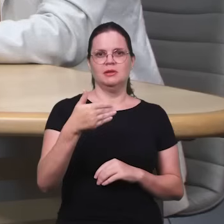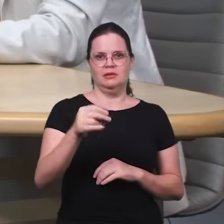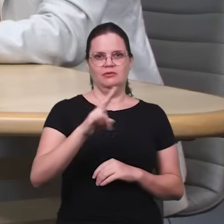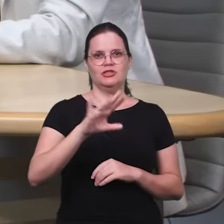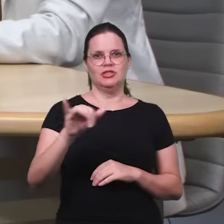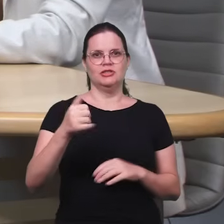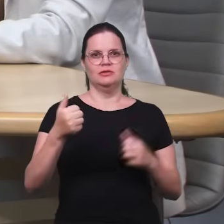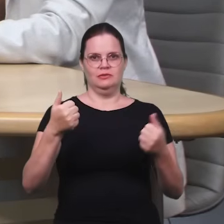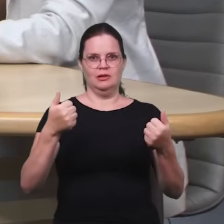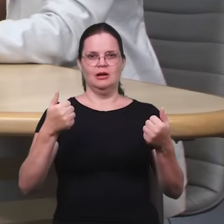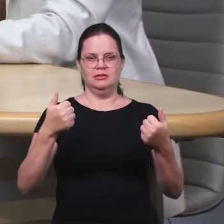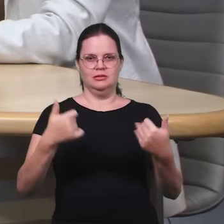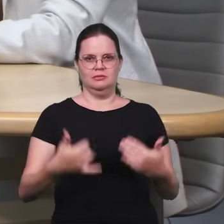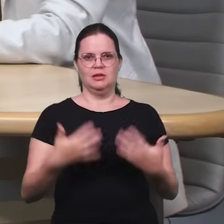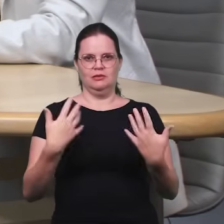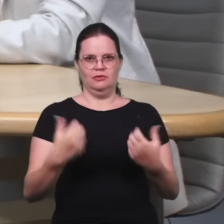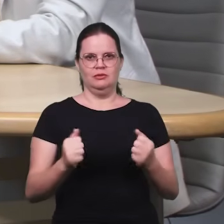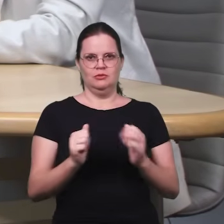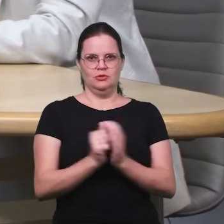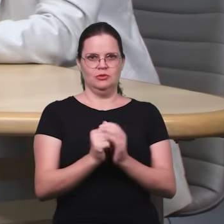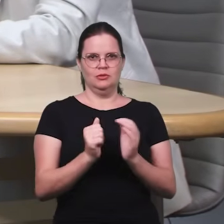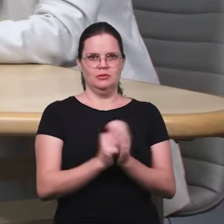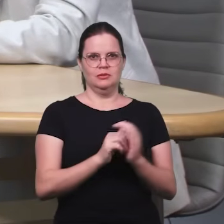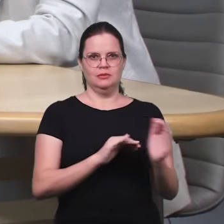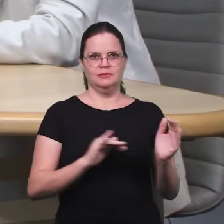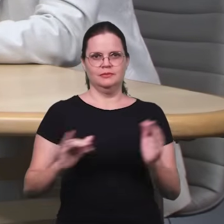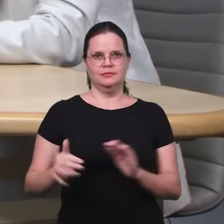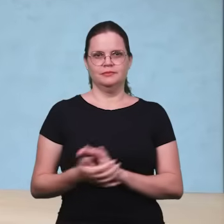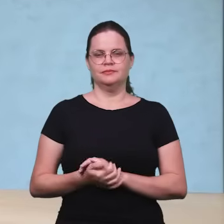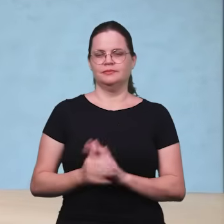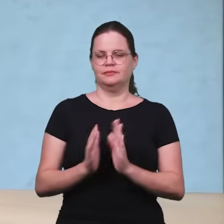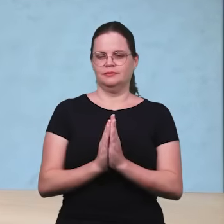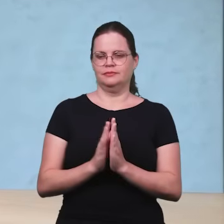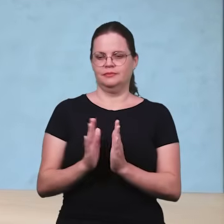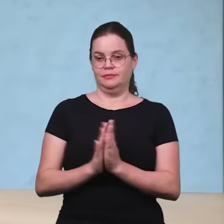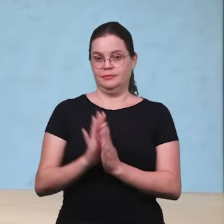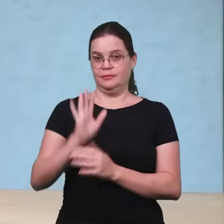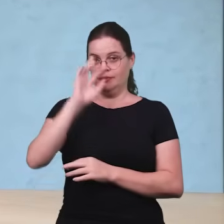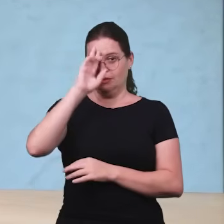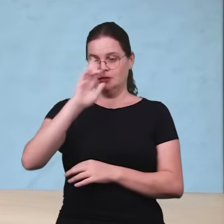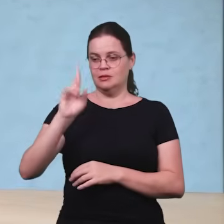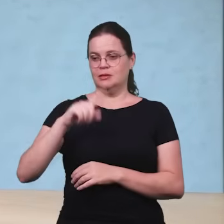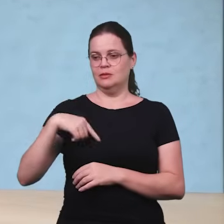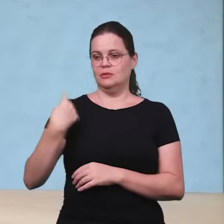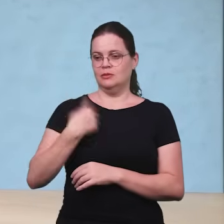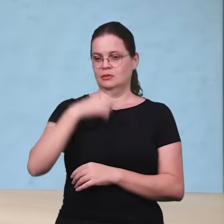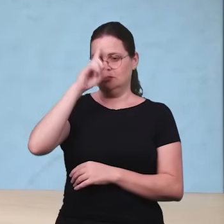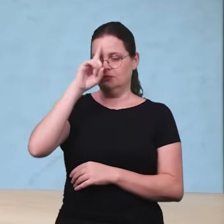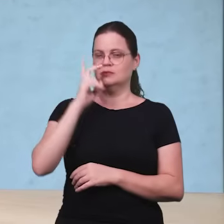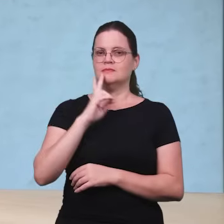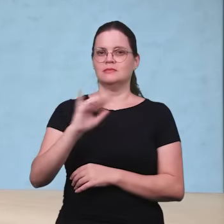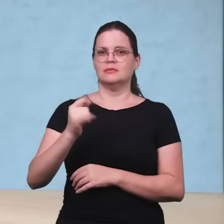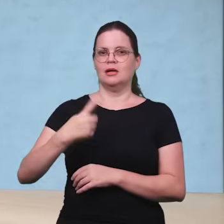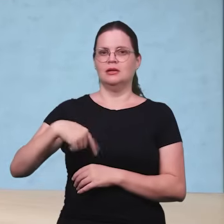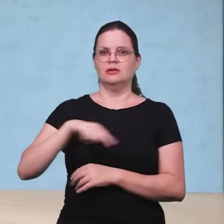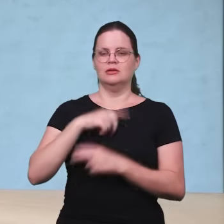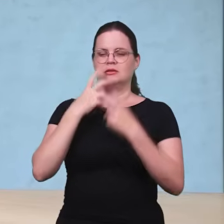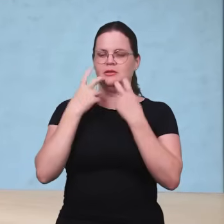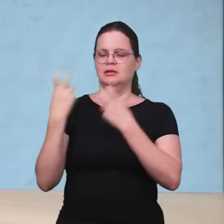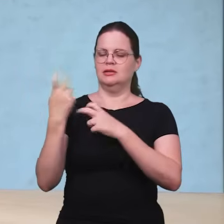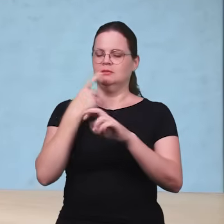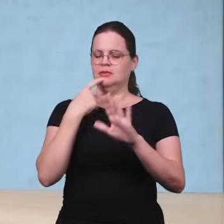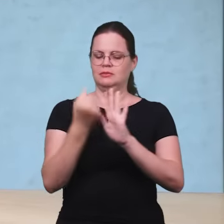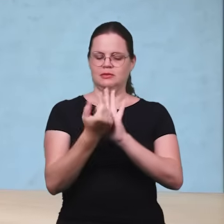Você faz então essa oração, Guilherme? Vamos orar, Vamos né? clamar. Clamamos, Amém. ó Deus e Pai, pelo poder do sangue